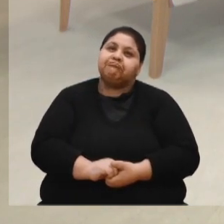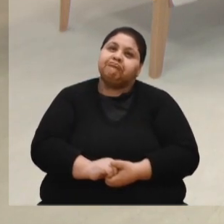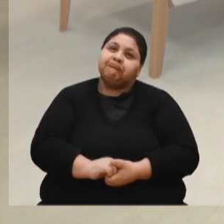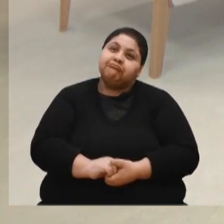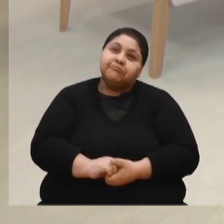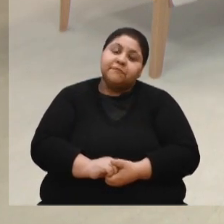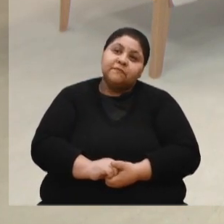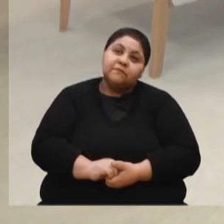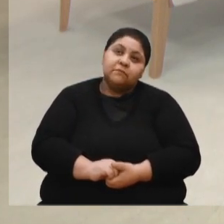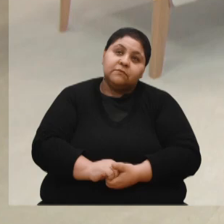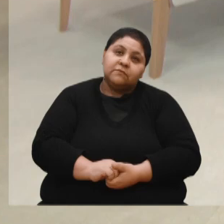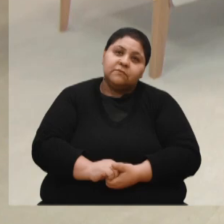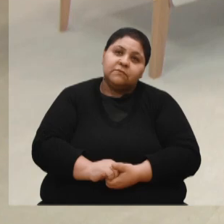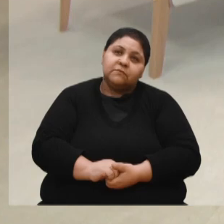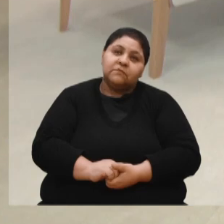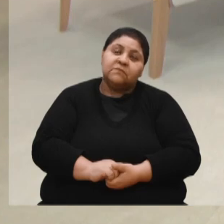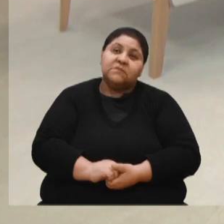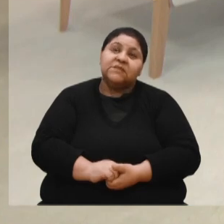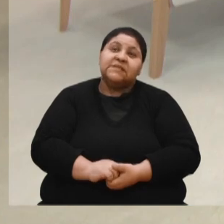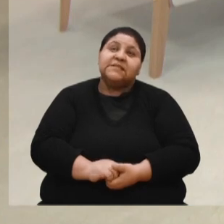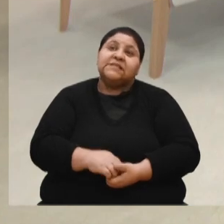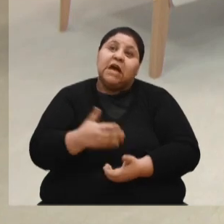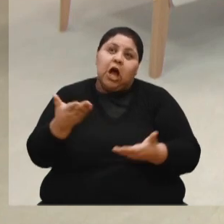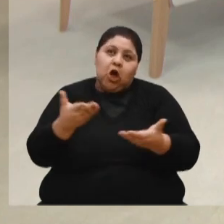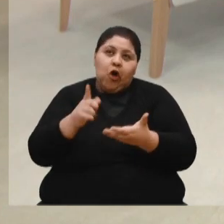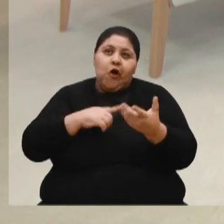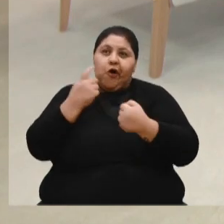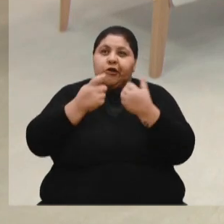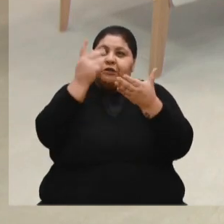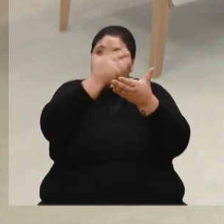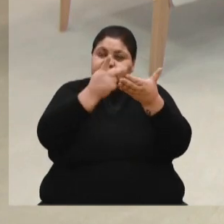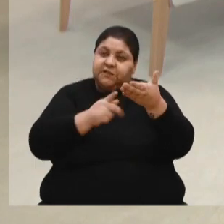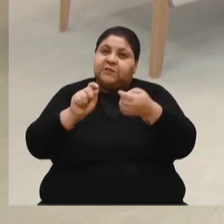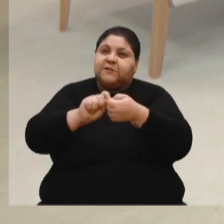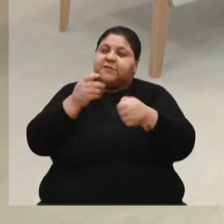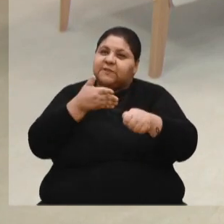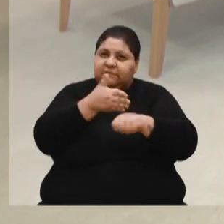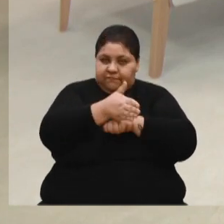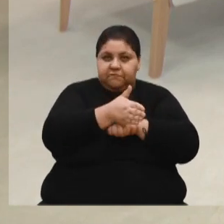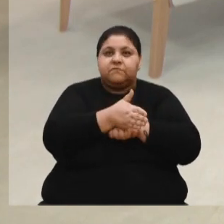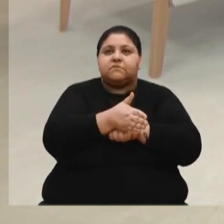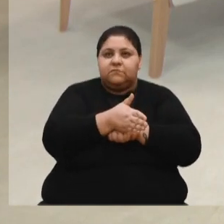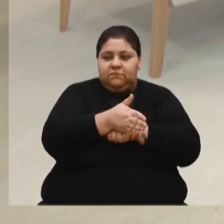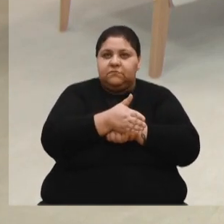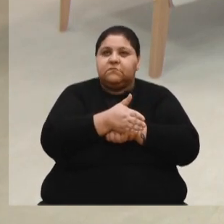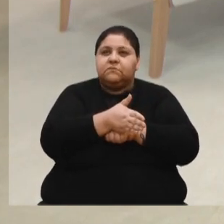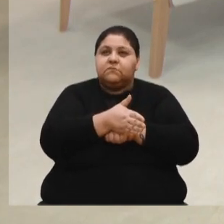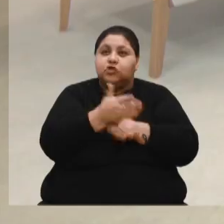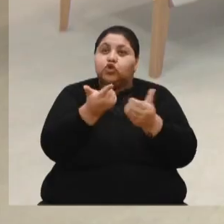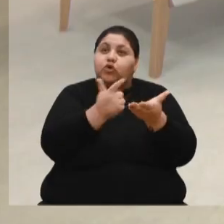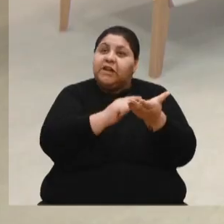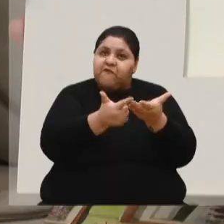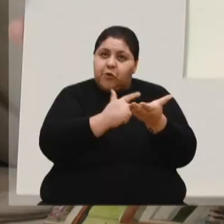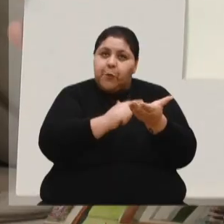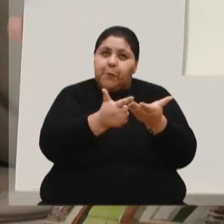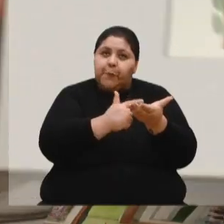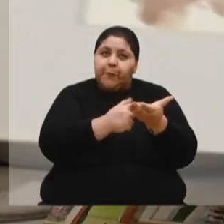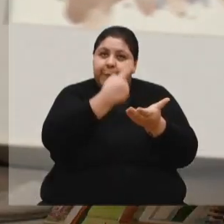nós temos algumas ilustrações que fizeram parte, né, fazem parte do livro, né?